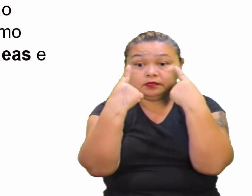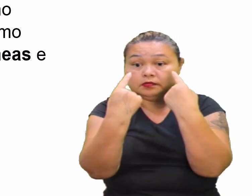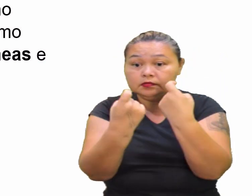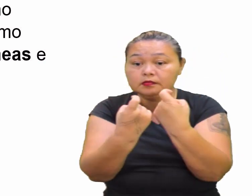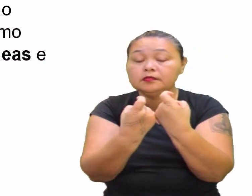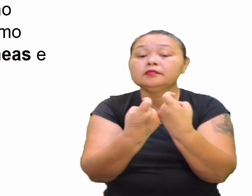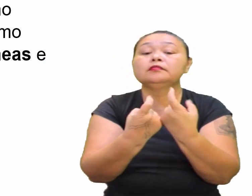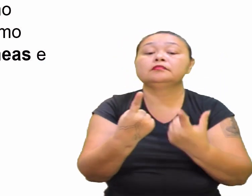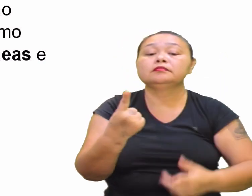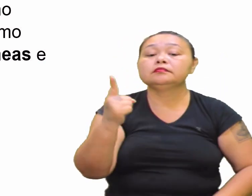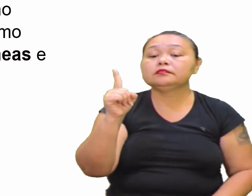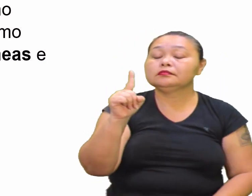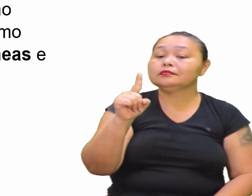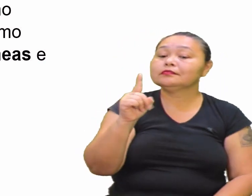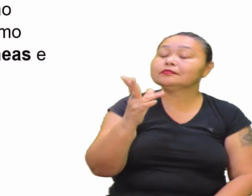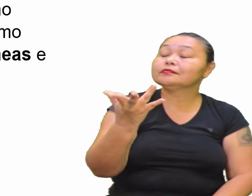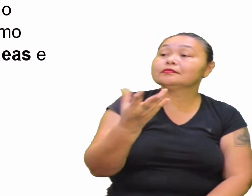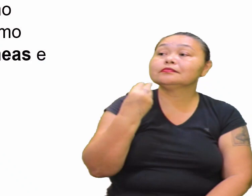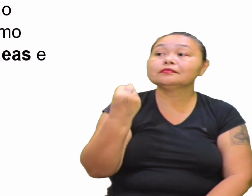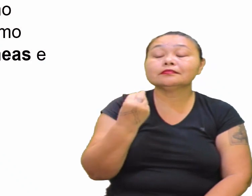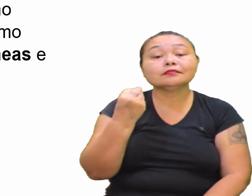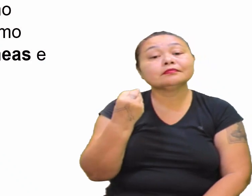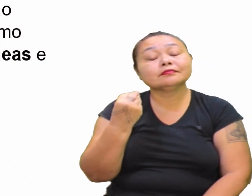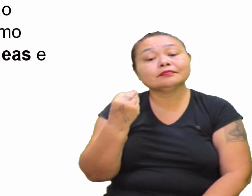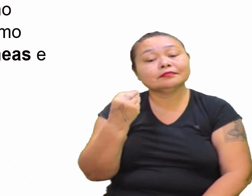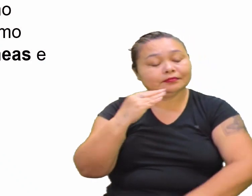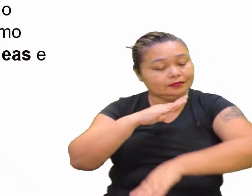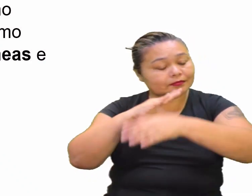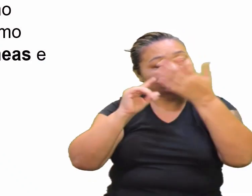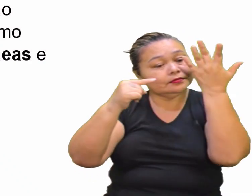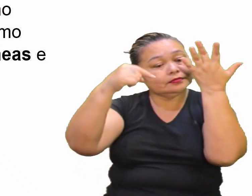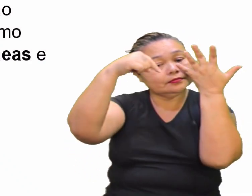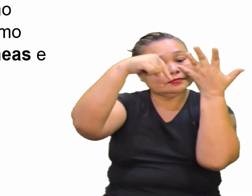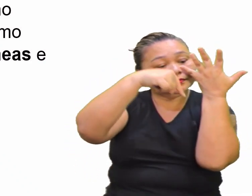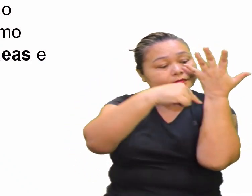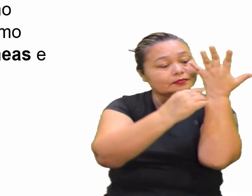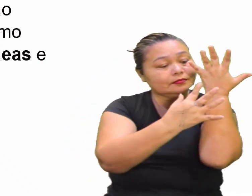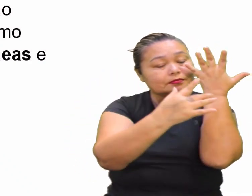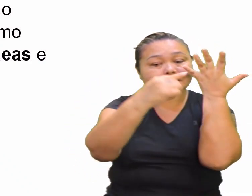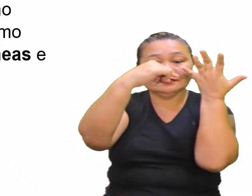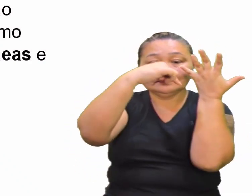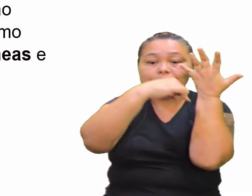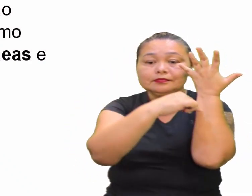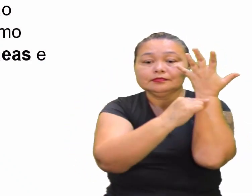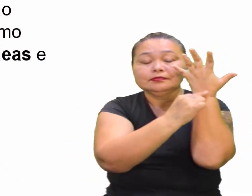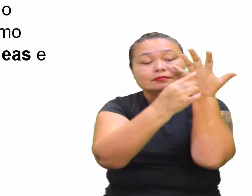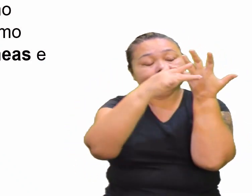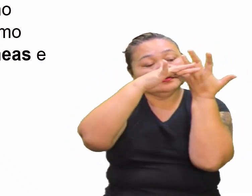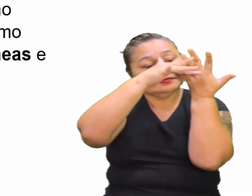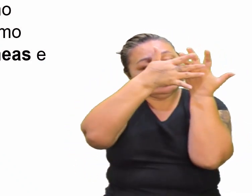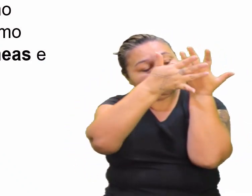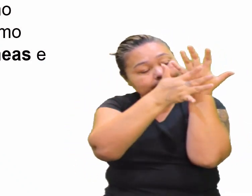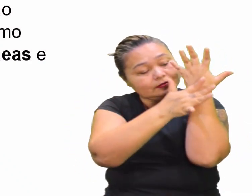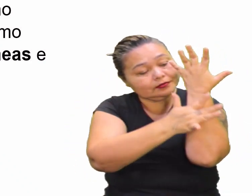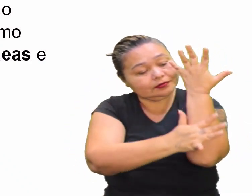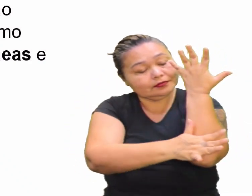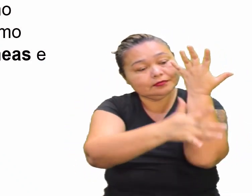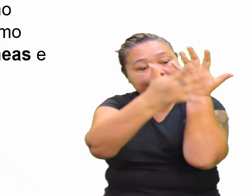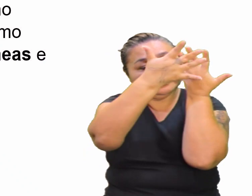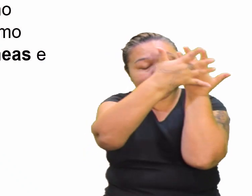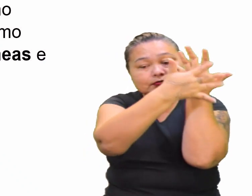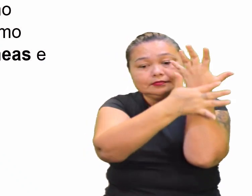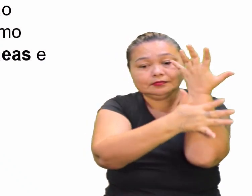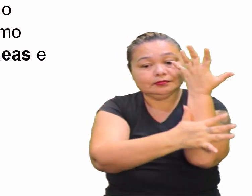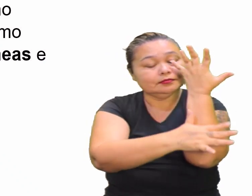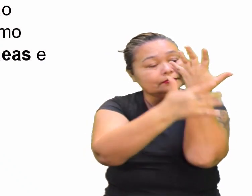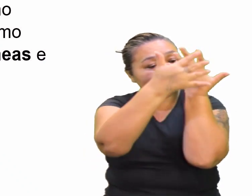interessante. Então eles seriam, como é que eu posso dizer? Aquelas larvas que elas entraram em erupção, elas vão formar